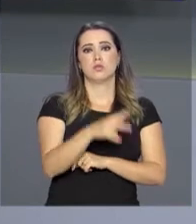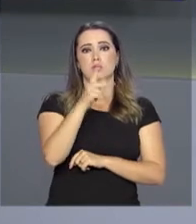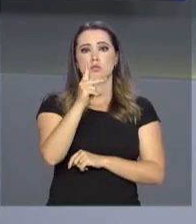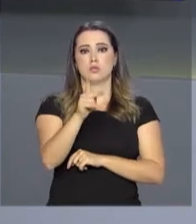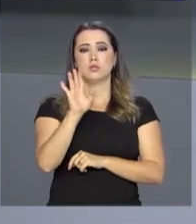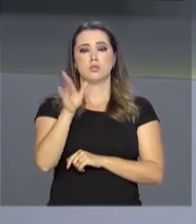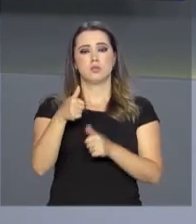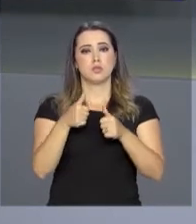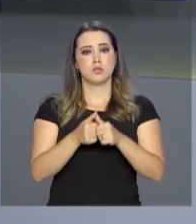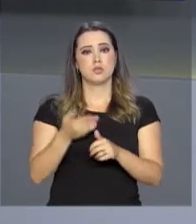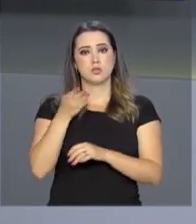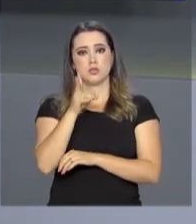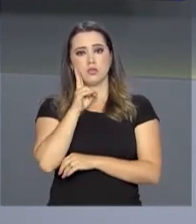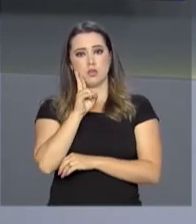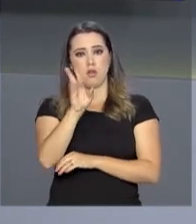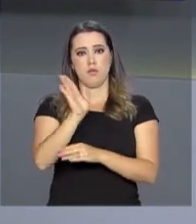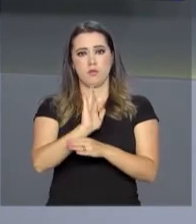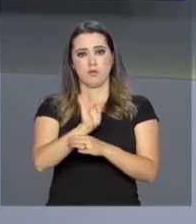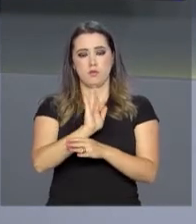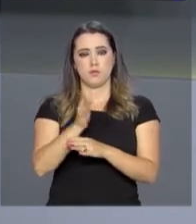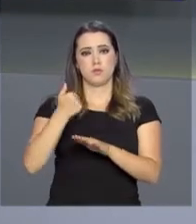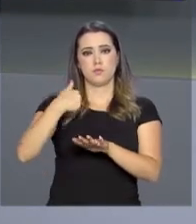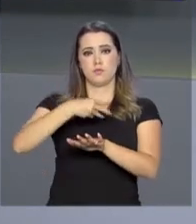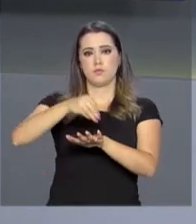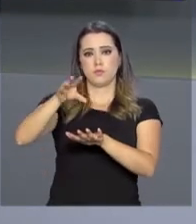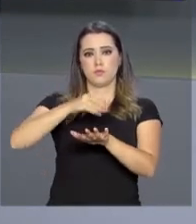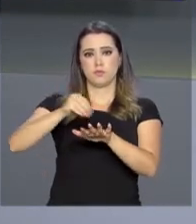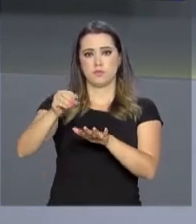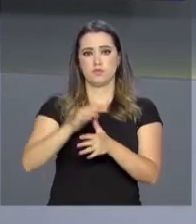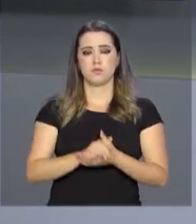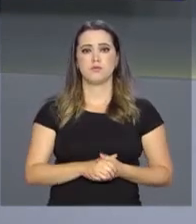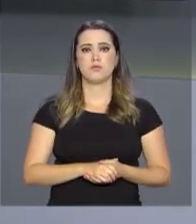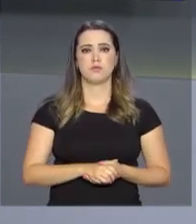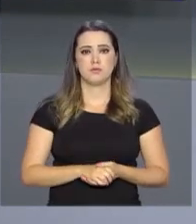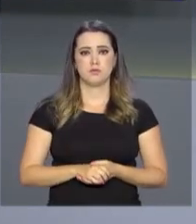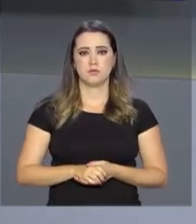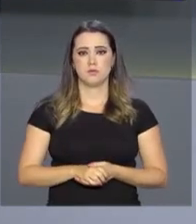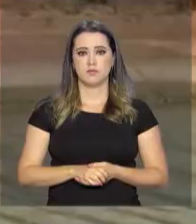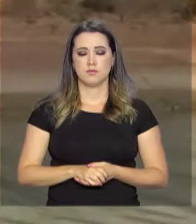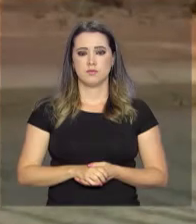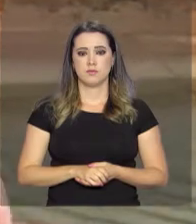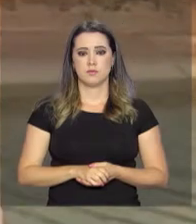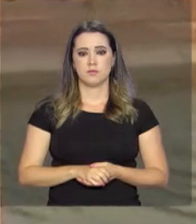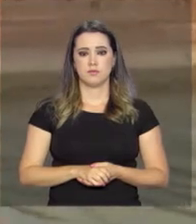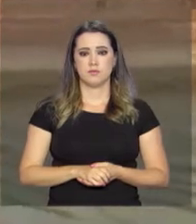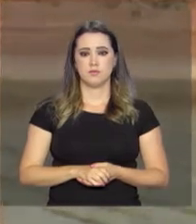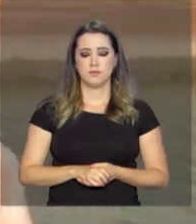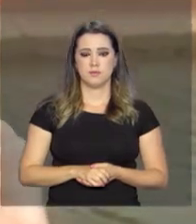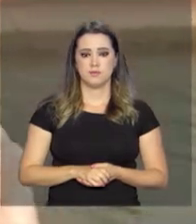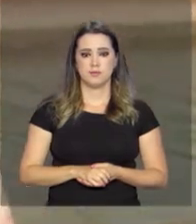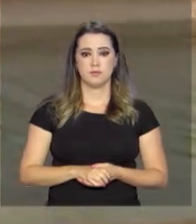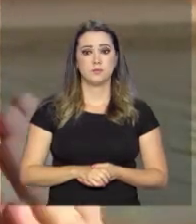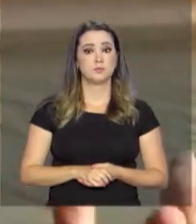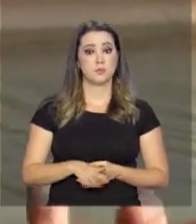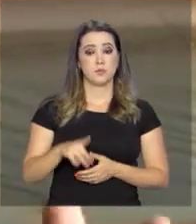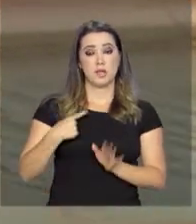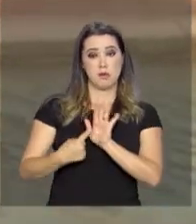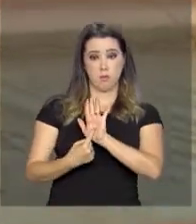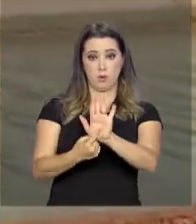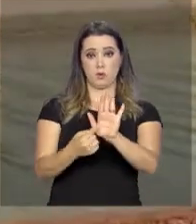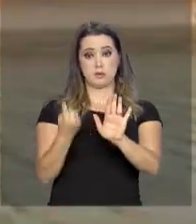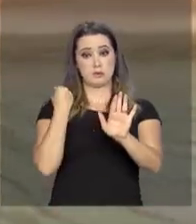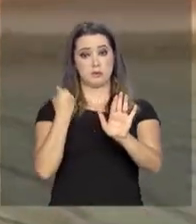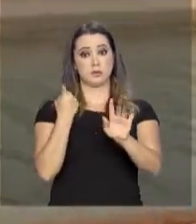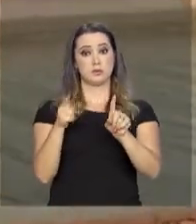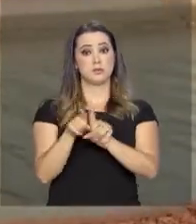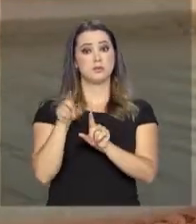já está por lá e gravou um vídeo com mais informações para a gente. Esse daqui é um dos canais do